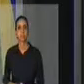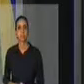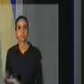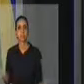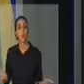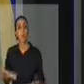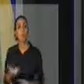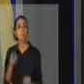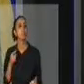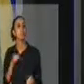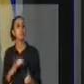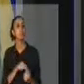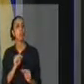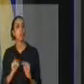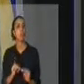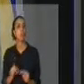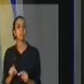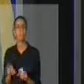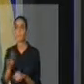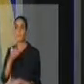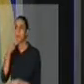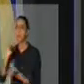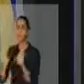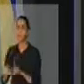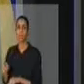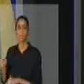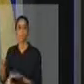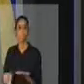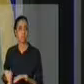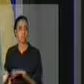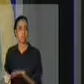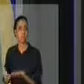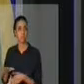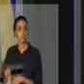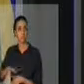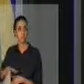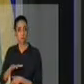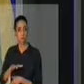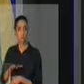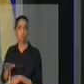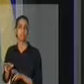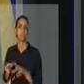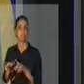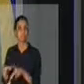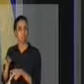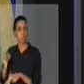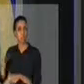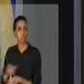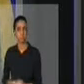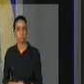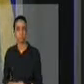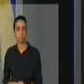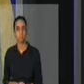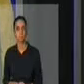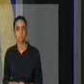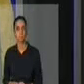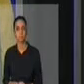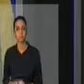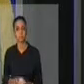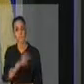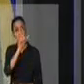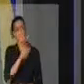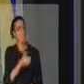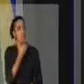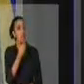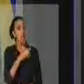busca a reestruturação da atenção oncológica no Triângulo Mineiro, e a liderança do deputado Caio Inácio tem sido fundamental para